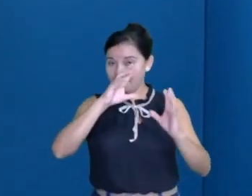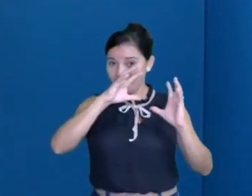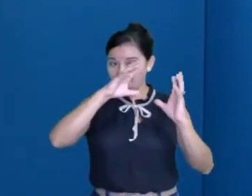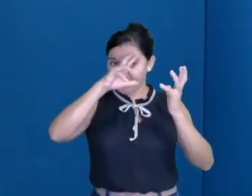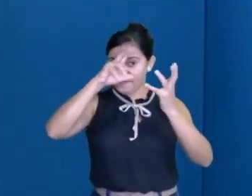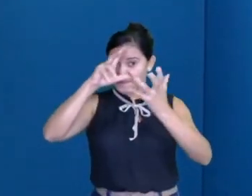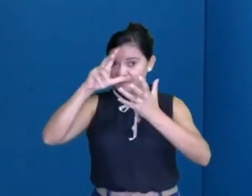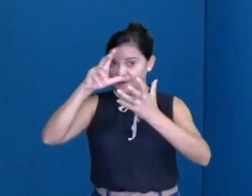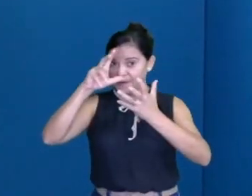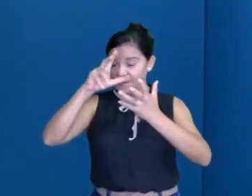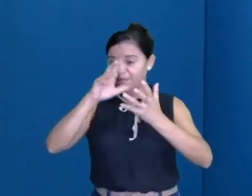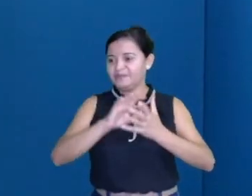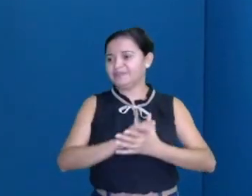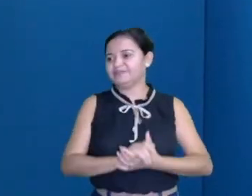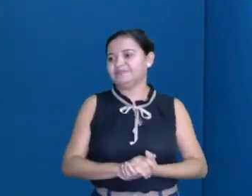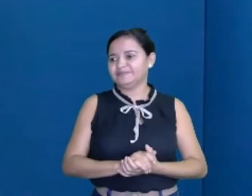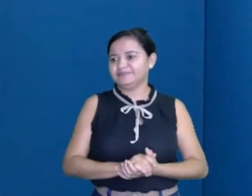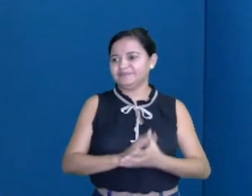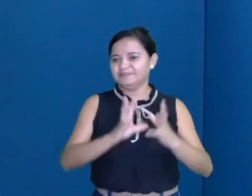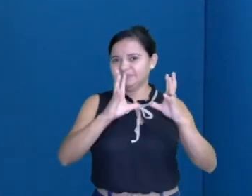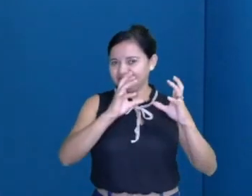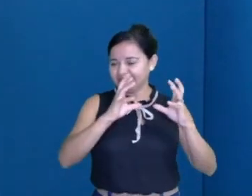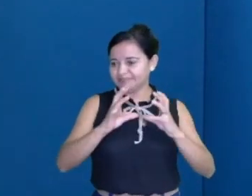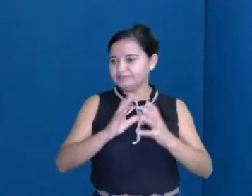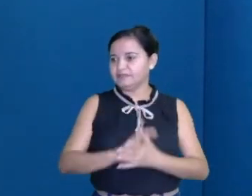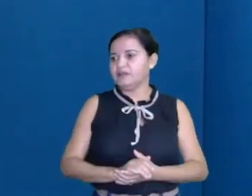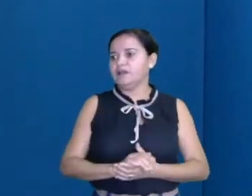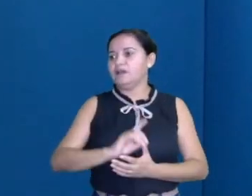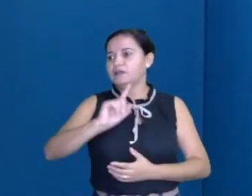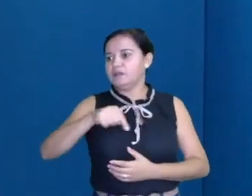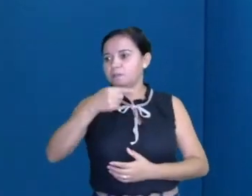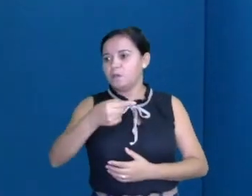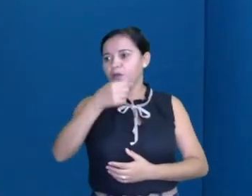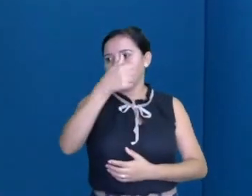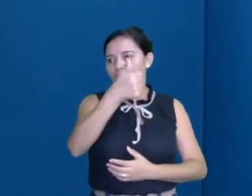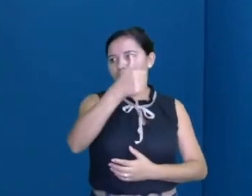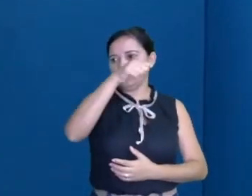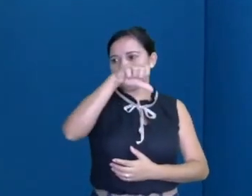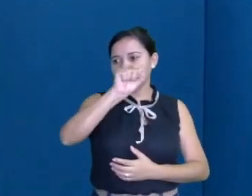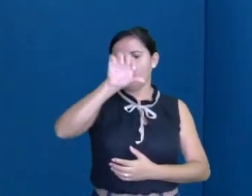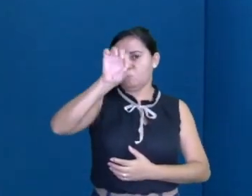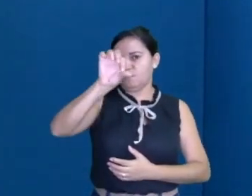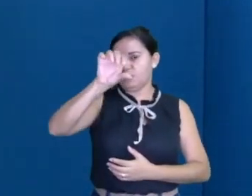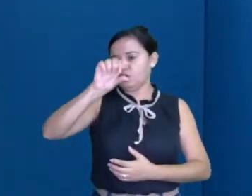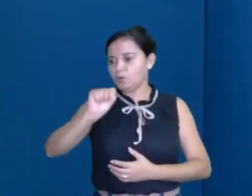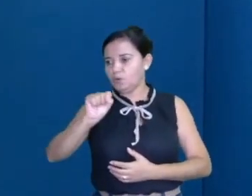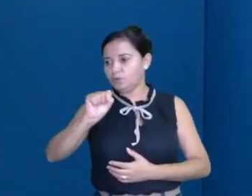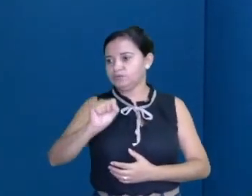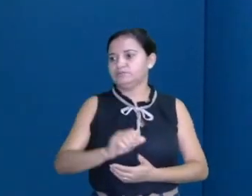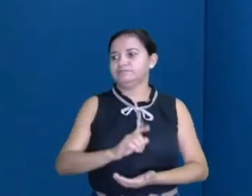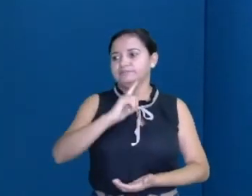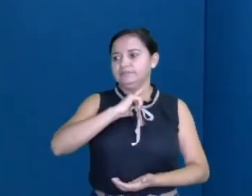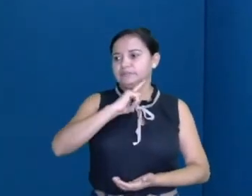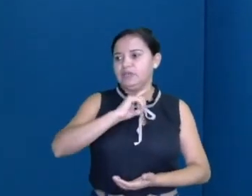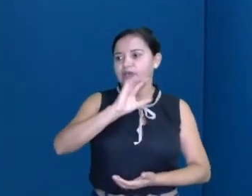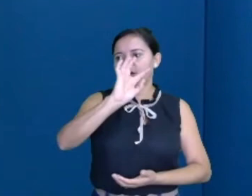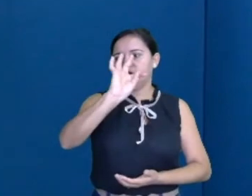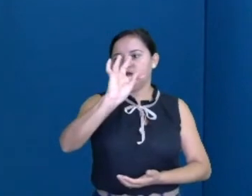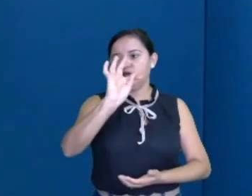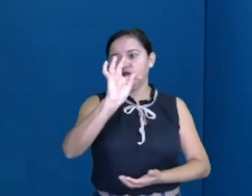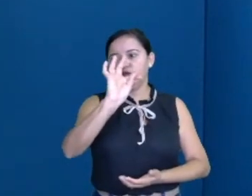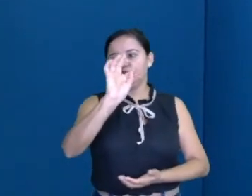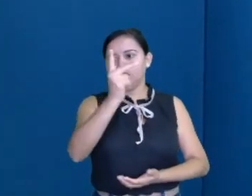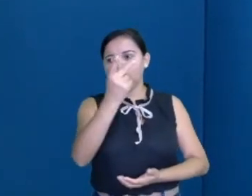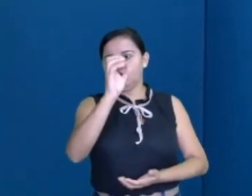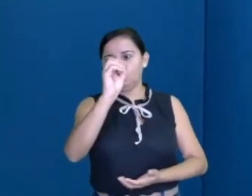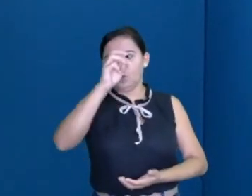parecendo uma bolinha de bilhar indestrutível. Depois veio o modelo de quem? Em 1898. O modelo de J.J. Thomson, que é um modelo onde tinha o